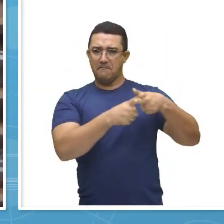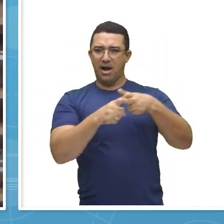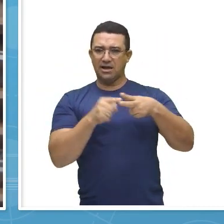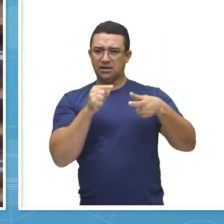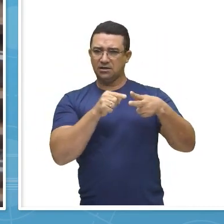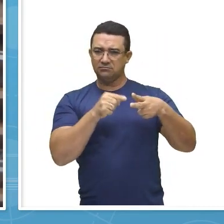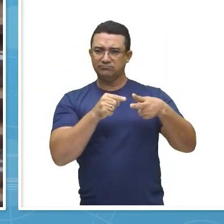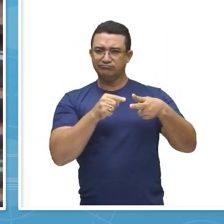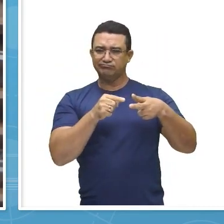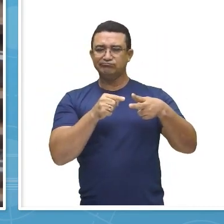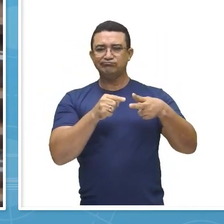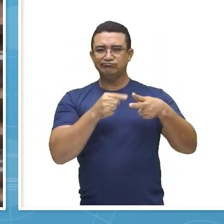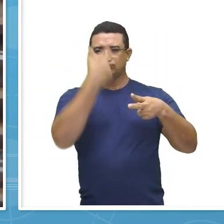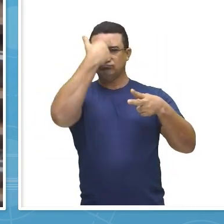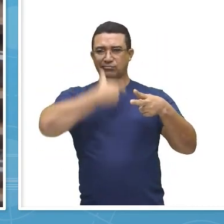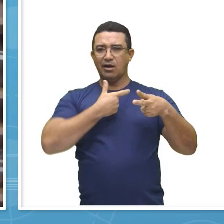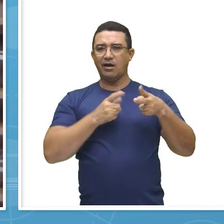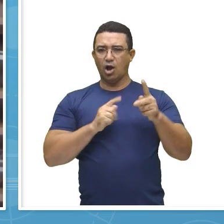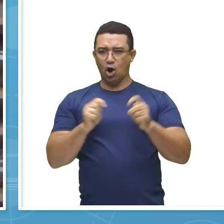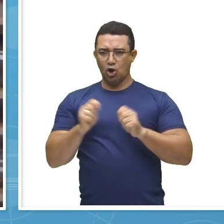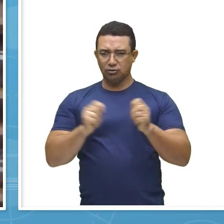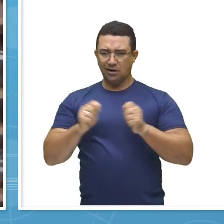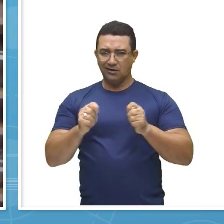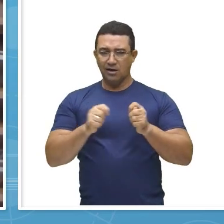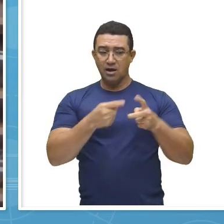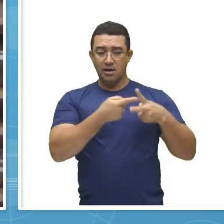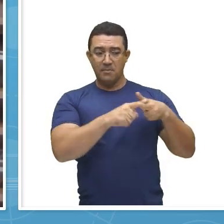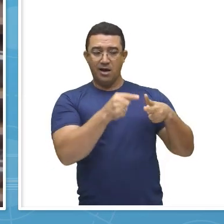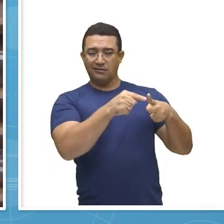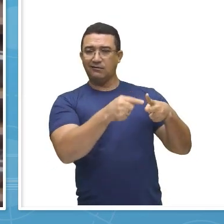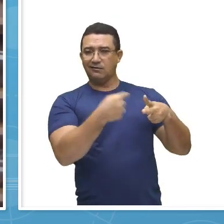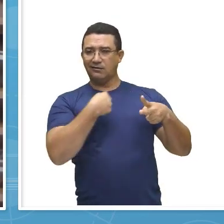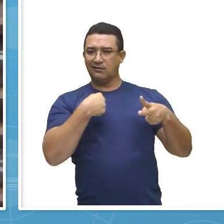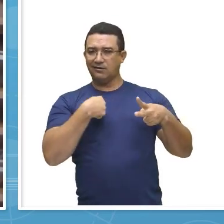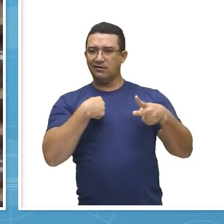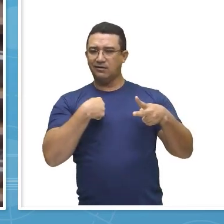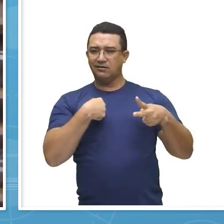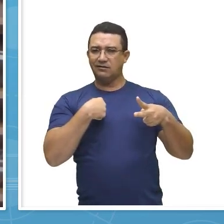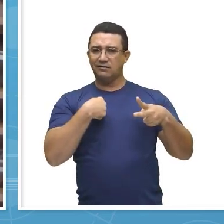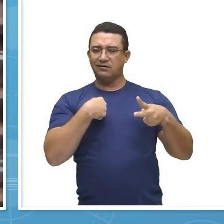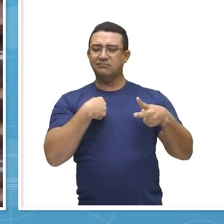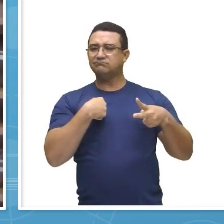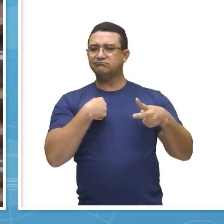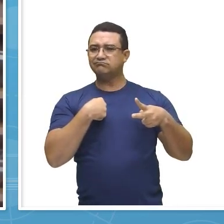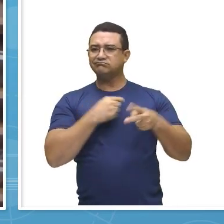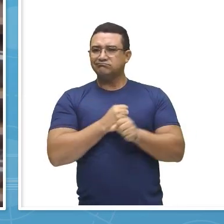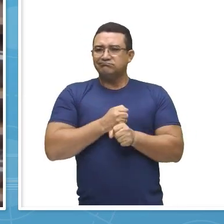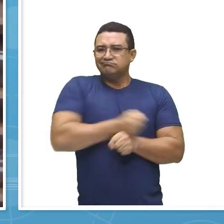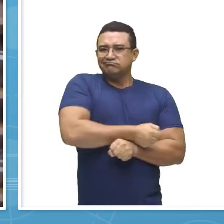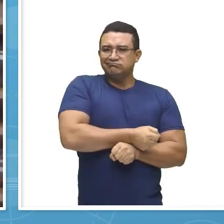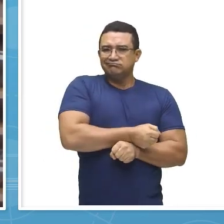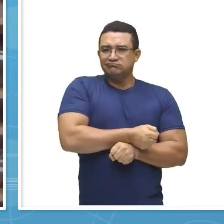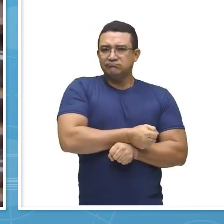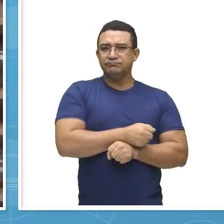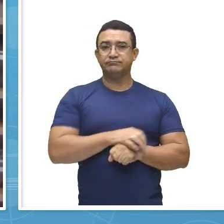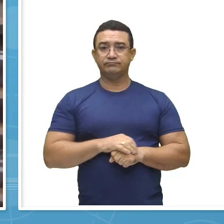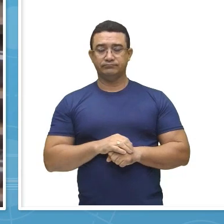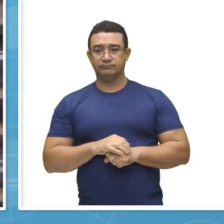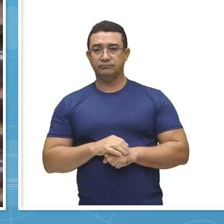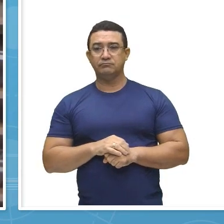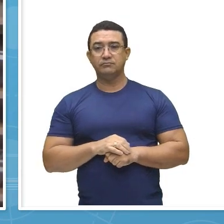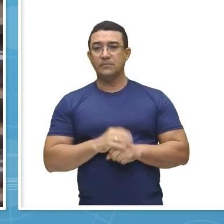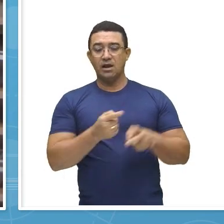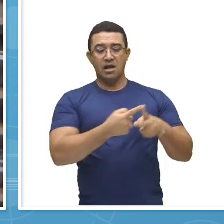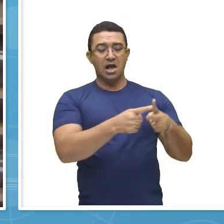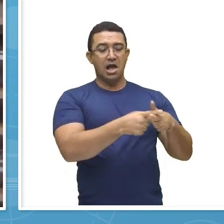mim, trabalhador, ela me oprime. E a máquina pertence a quem no 8º ano? Vamos lá?